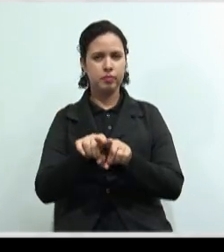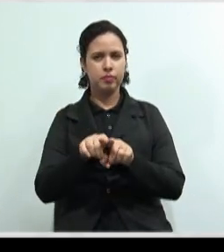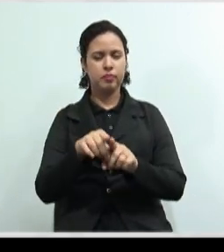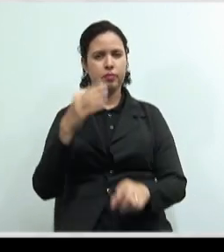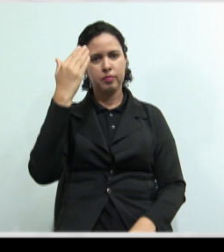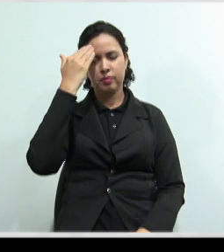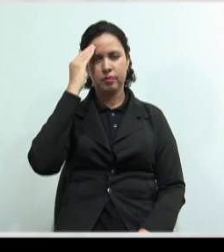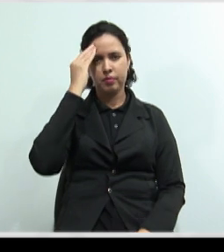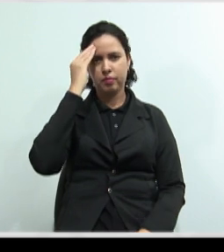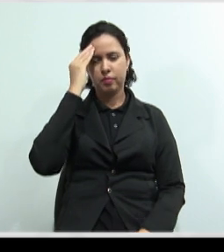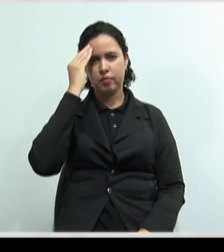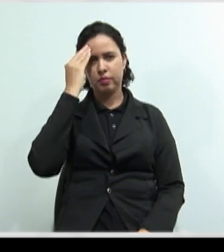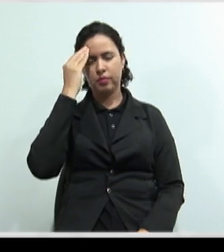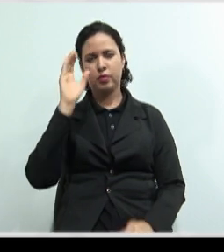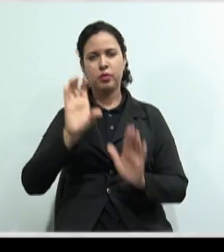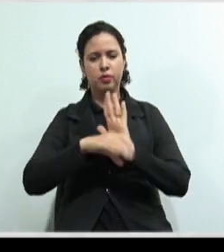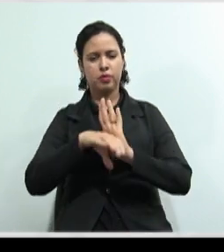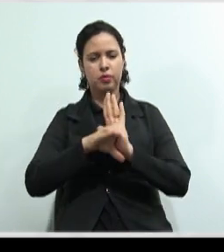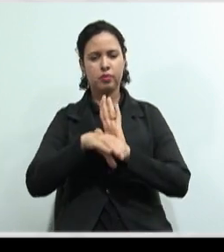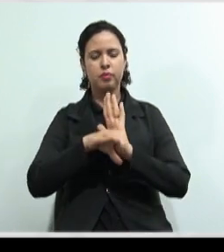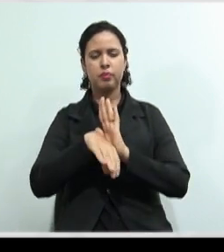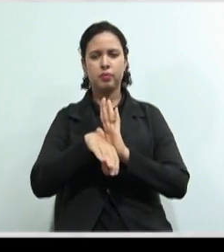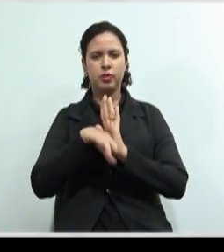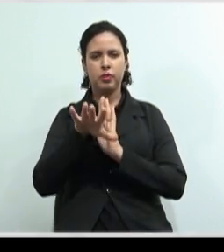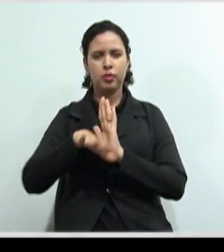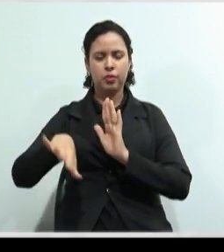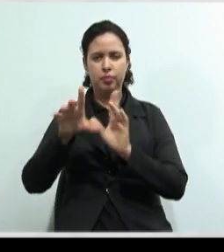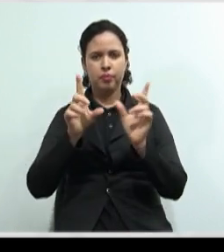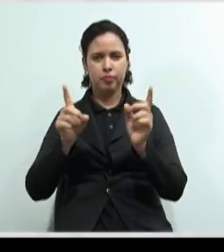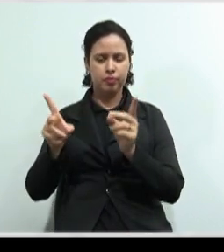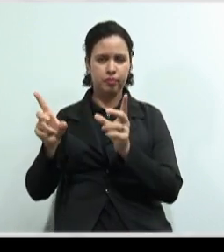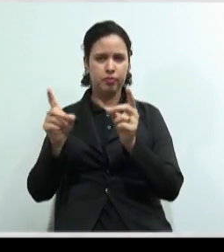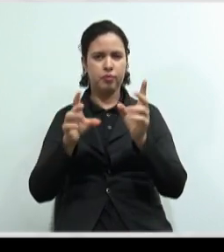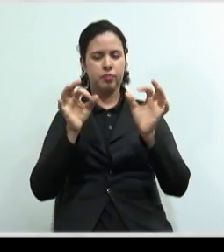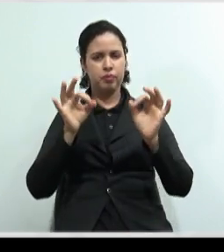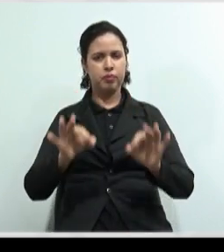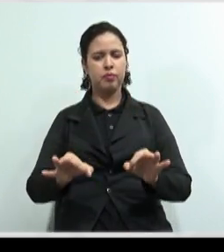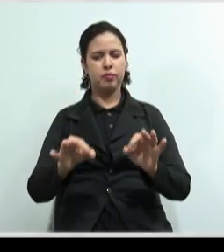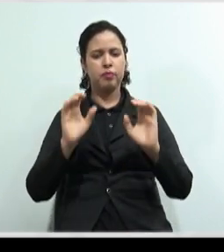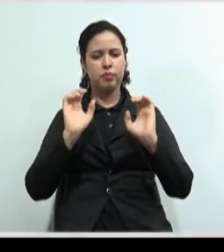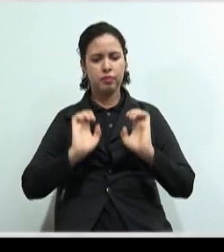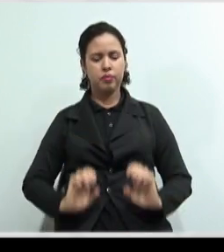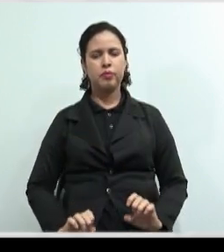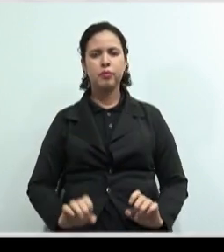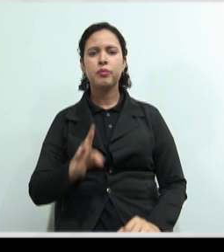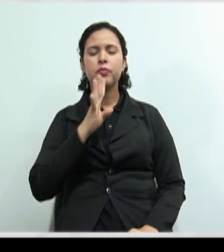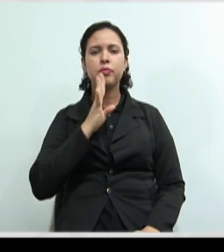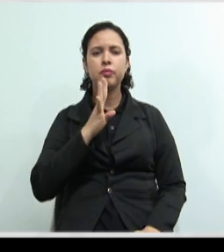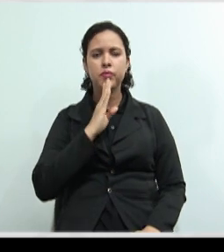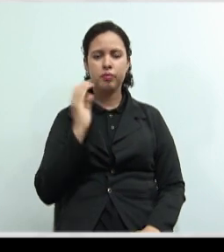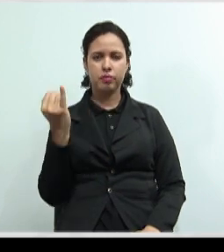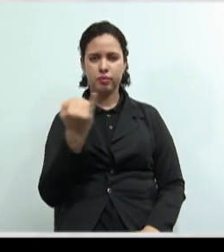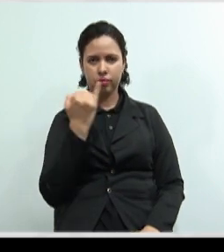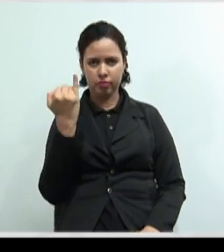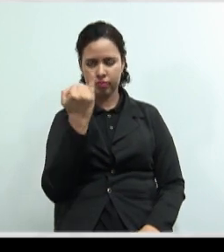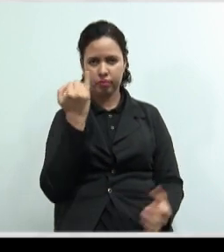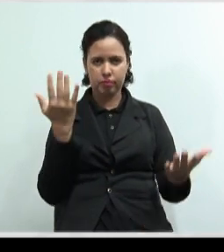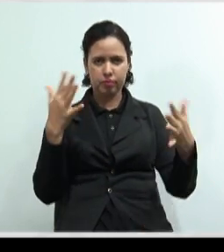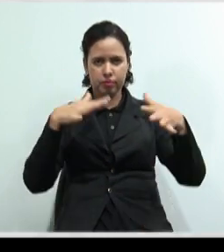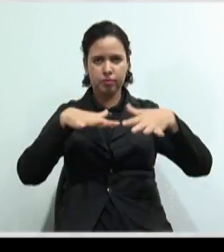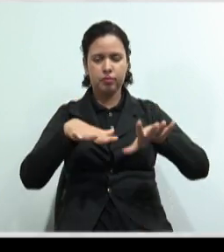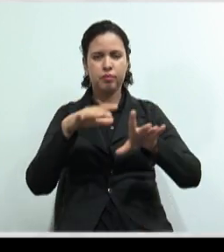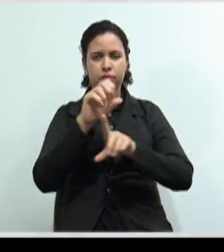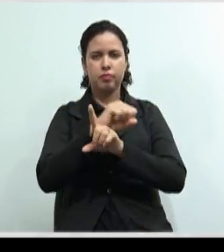conceitos de comércio justo, de comércio ético. Depois disso, vamos reconhecer a importância da inclusão social